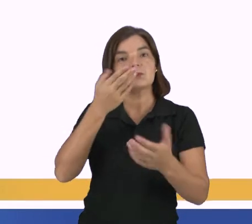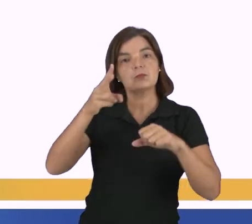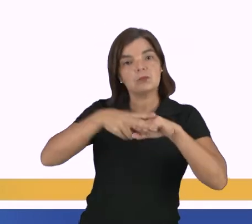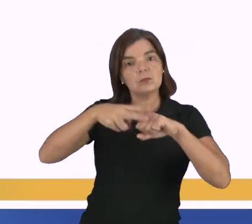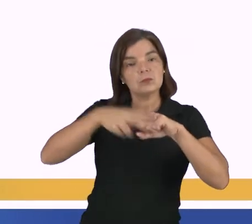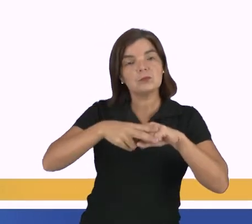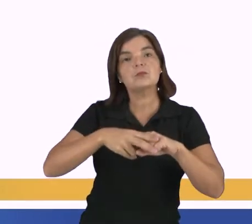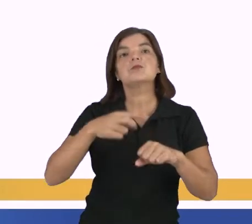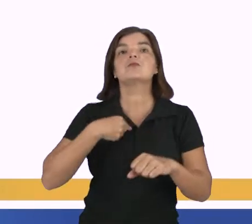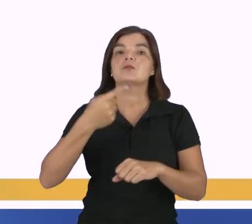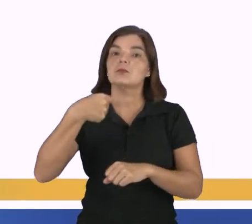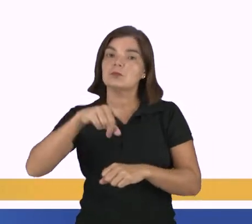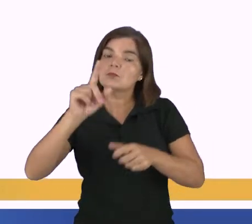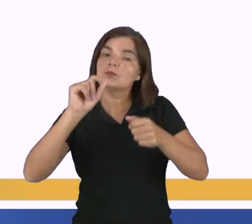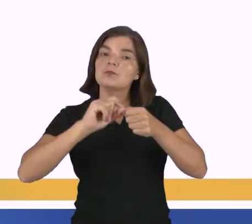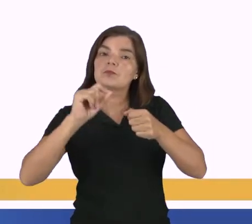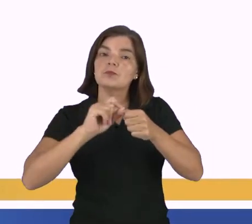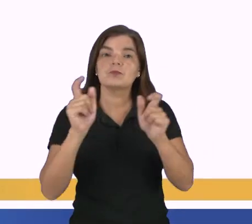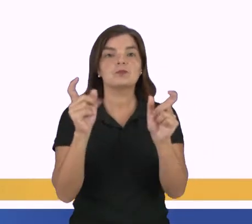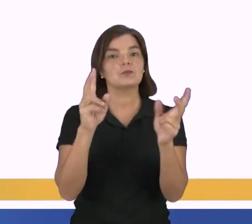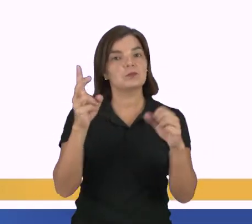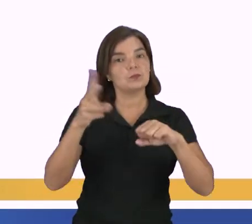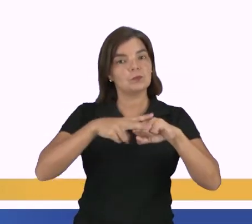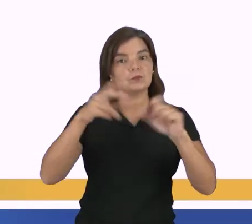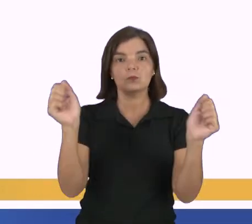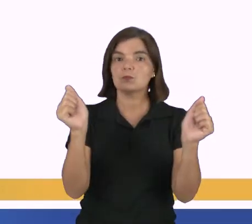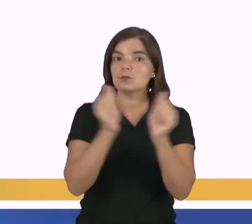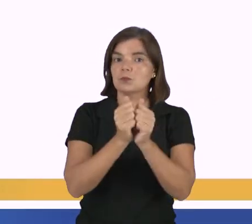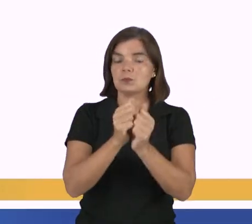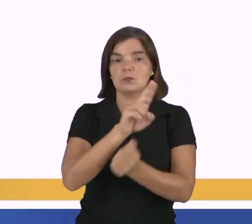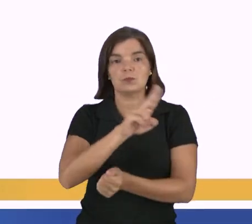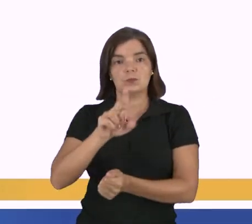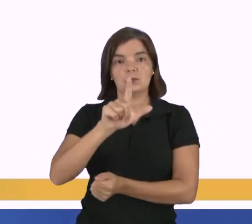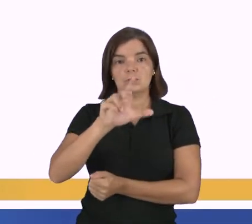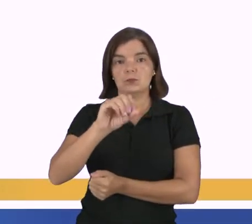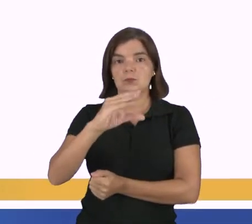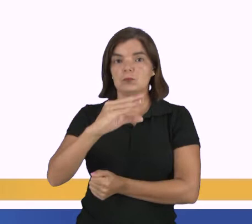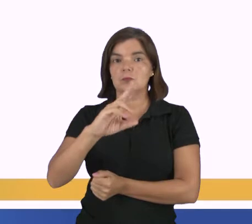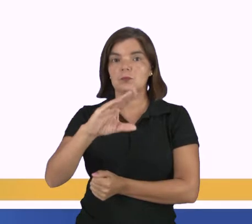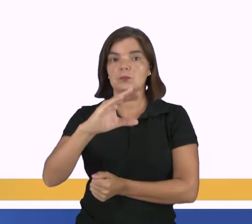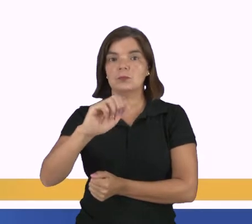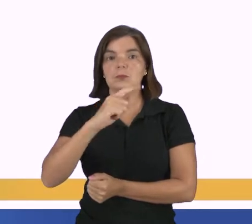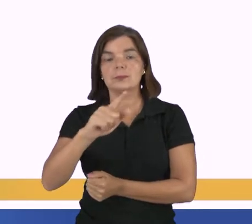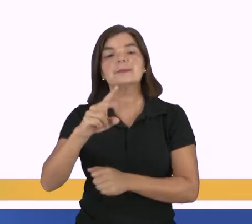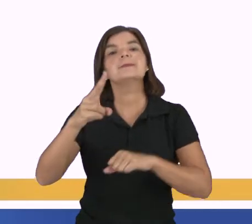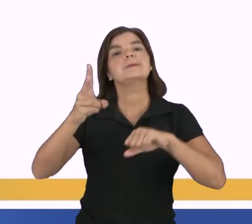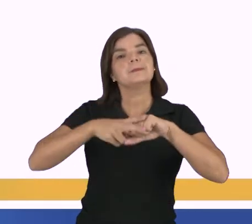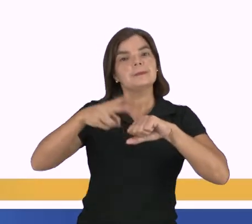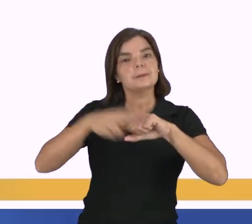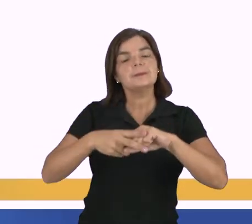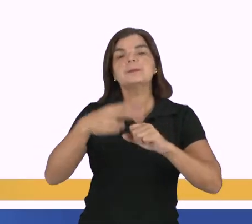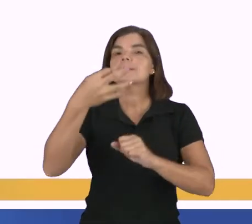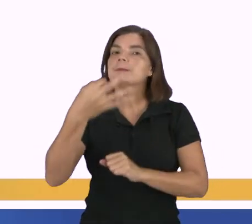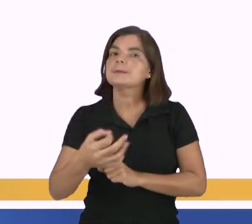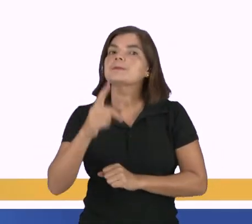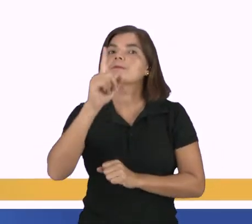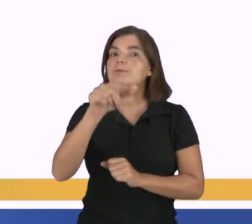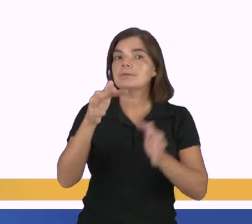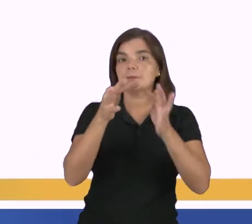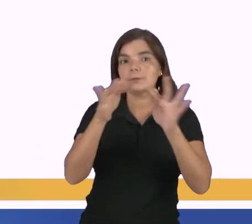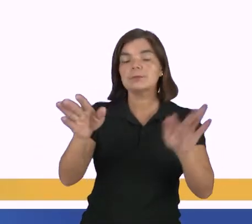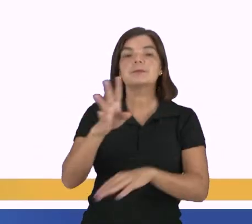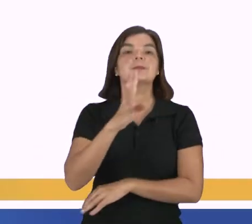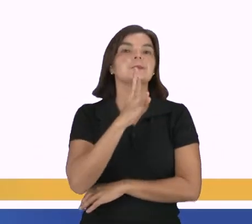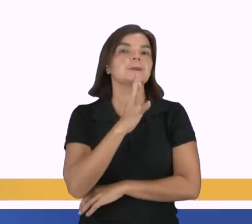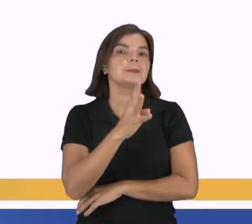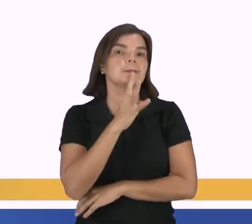vou fazer. Dois verbinhos juntos a gente conhece como locução verbal, tá certo? Então são frases conhecidas